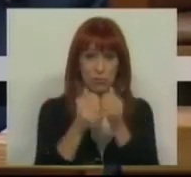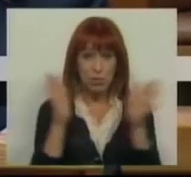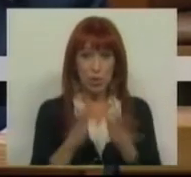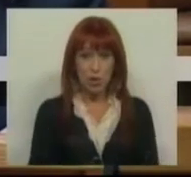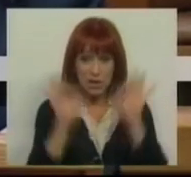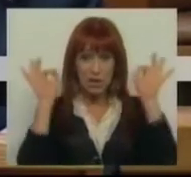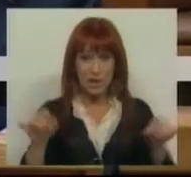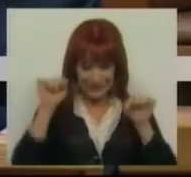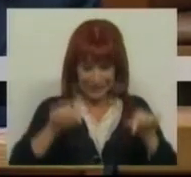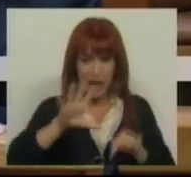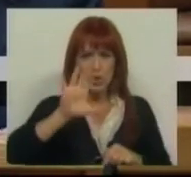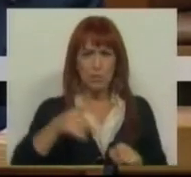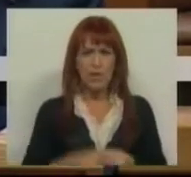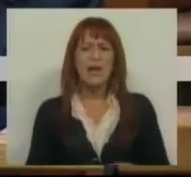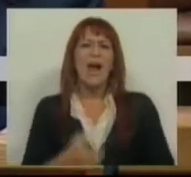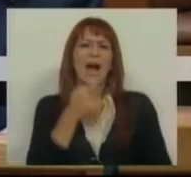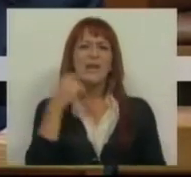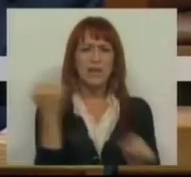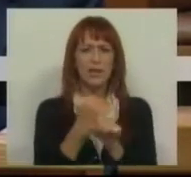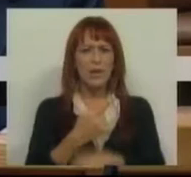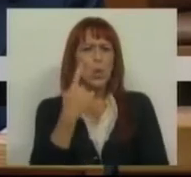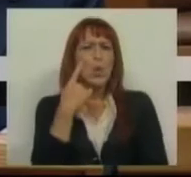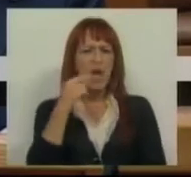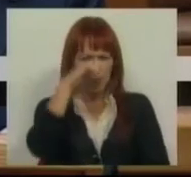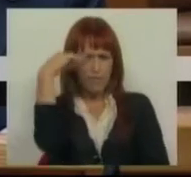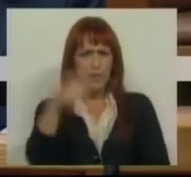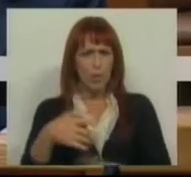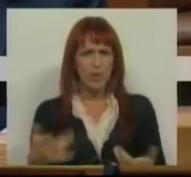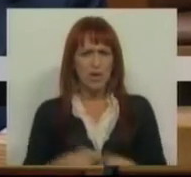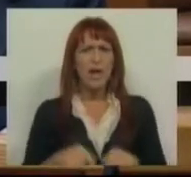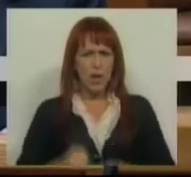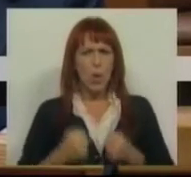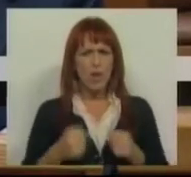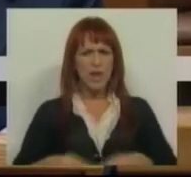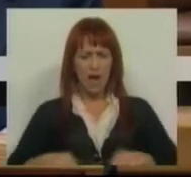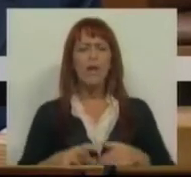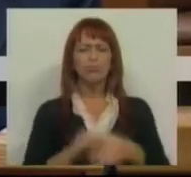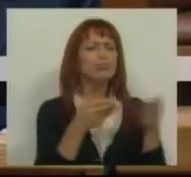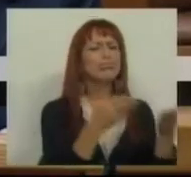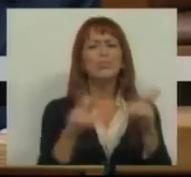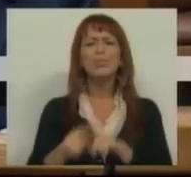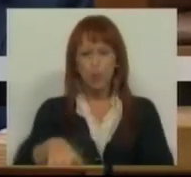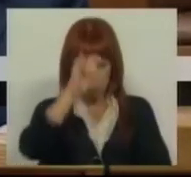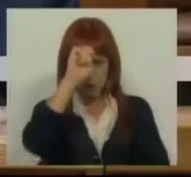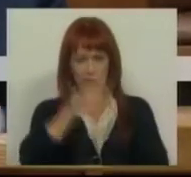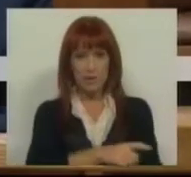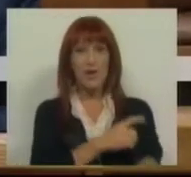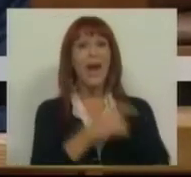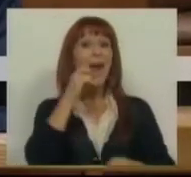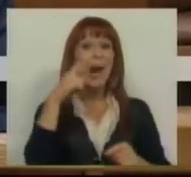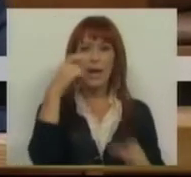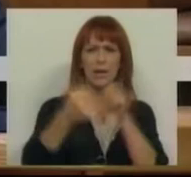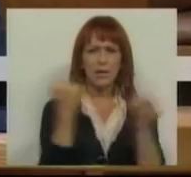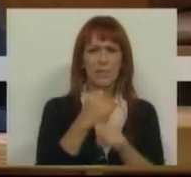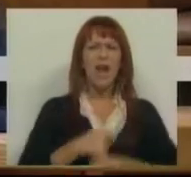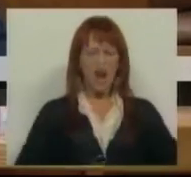todos. Neste país, só quem trabalha conhece as dificuldades e é capaz da solidariedade e do respeito. É quem